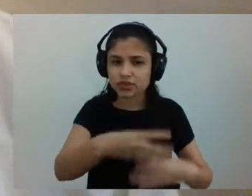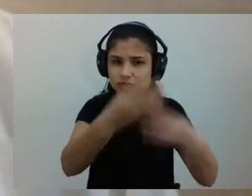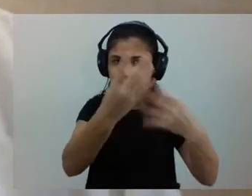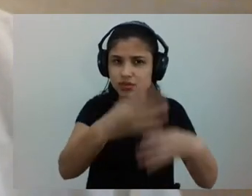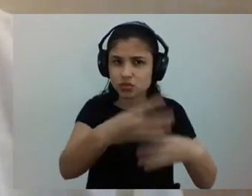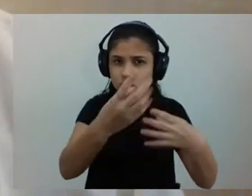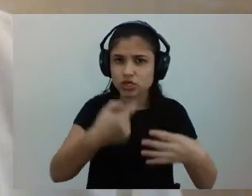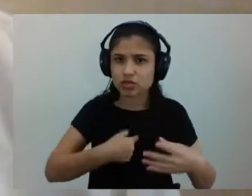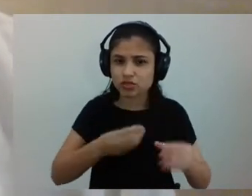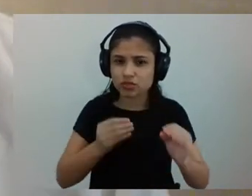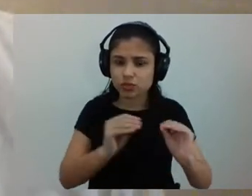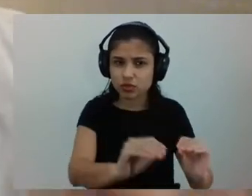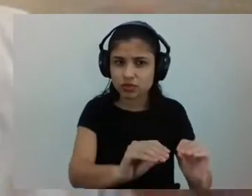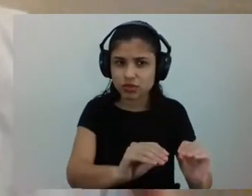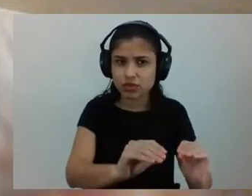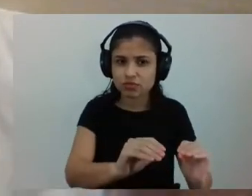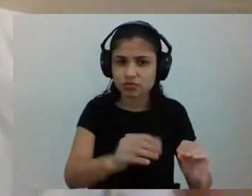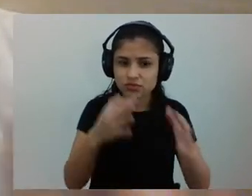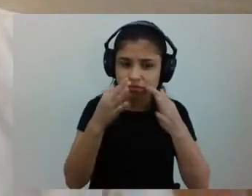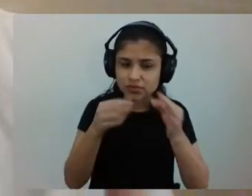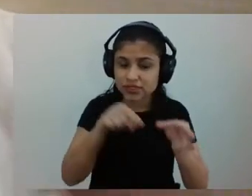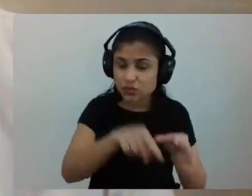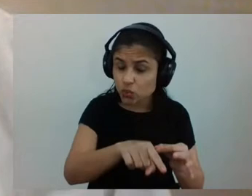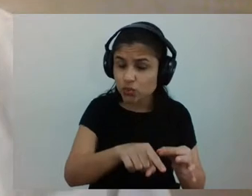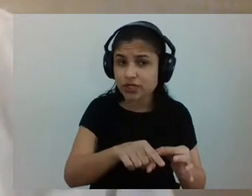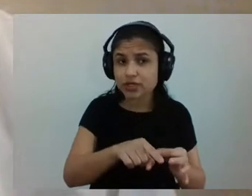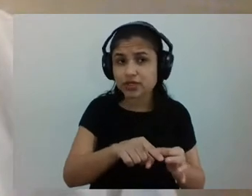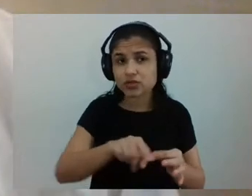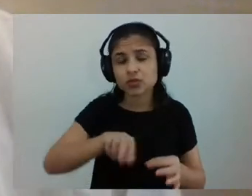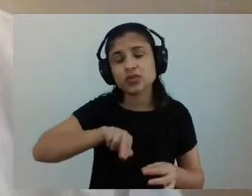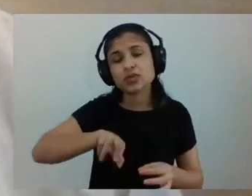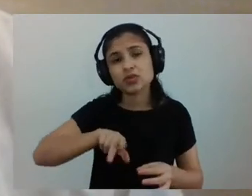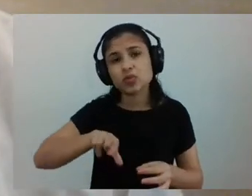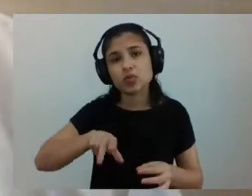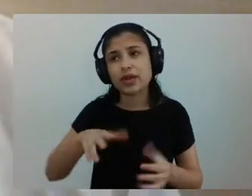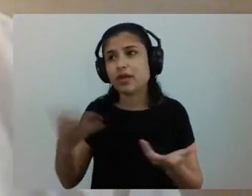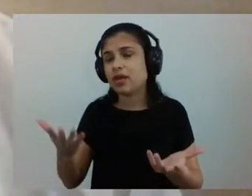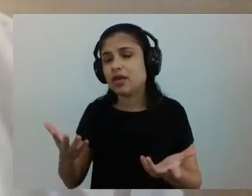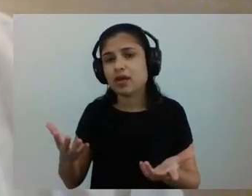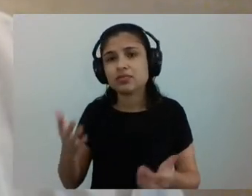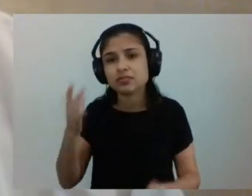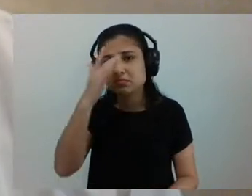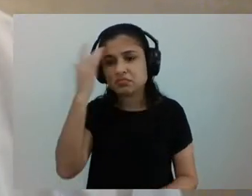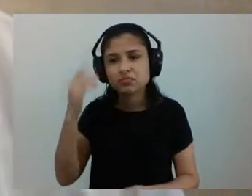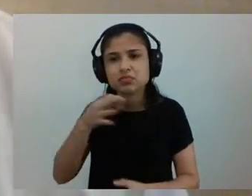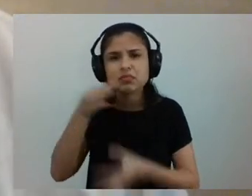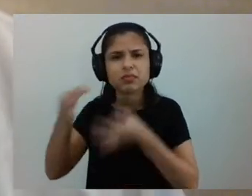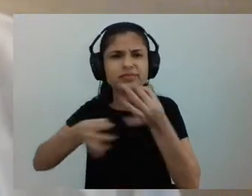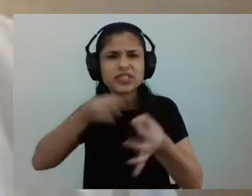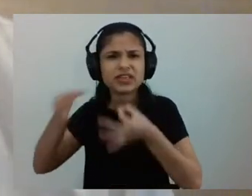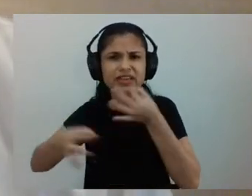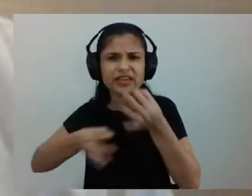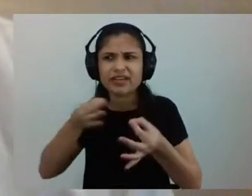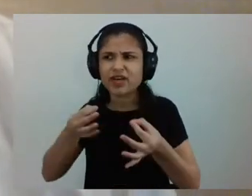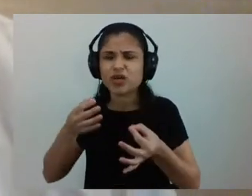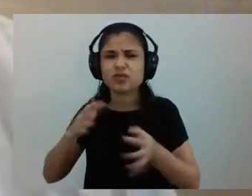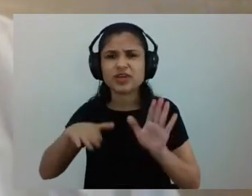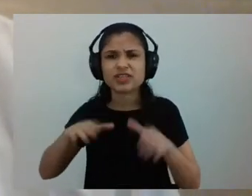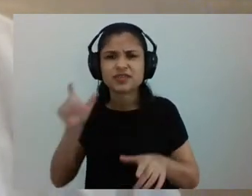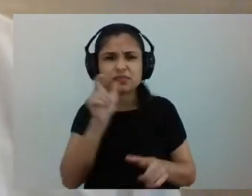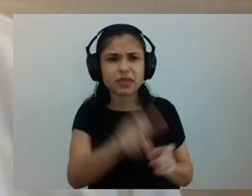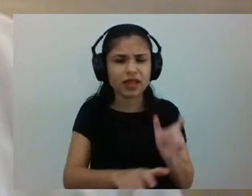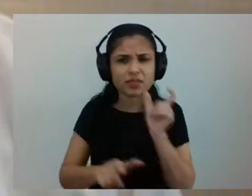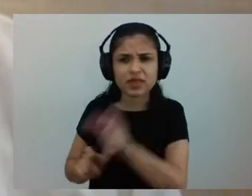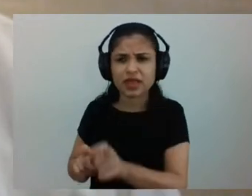e não a essa parafernália de manifestações que eventualmente estejam acontecendo nos